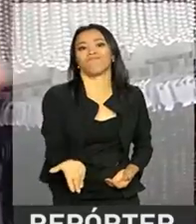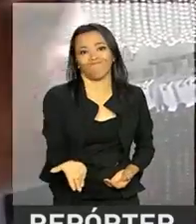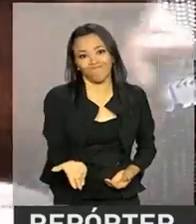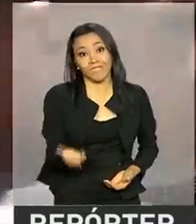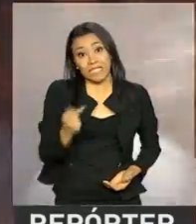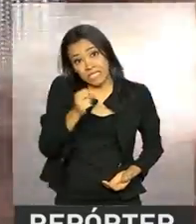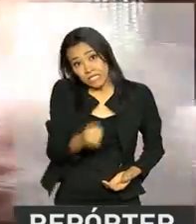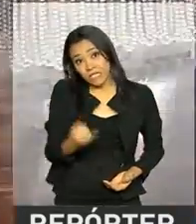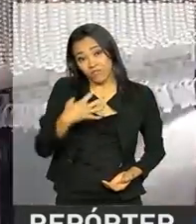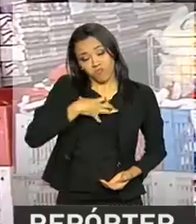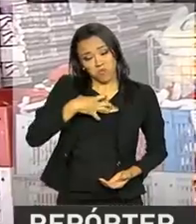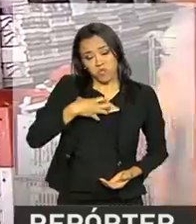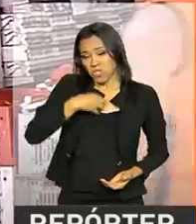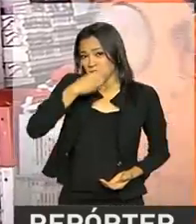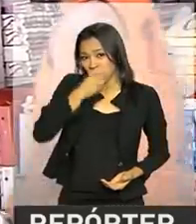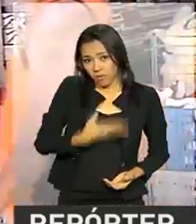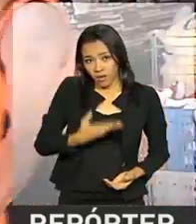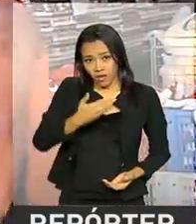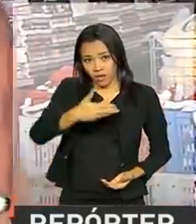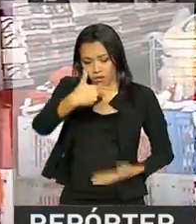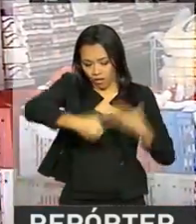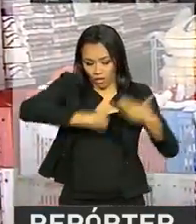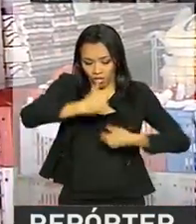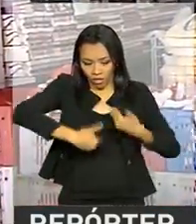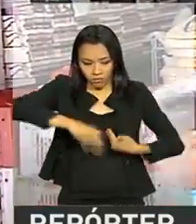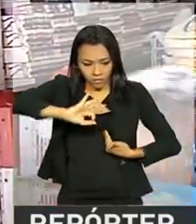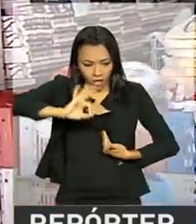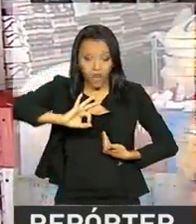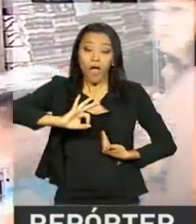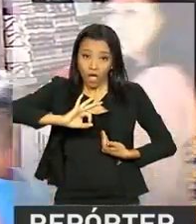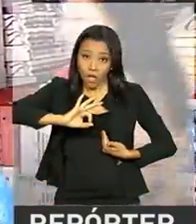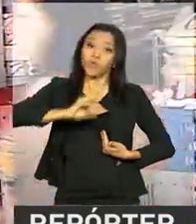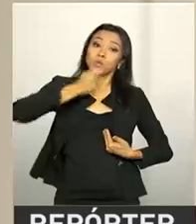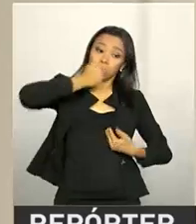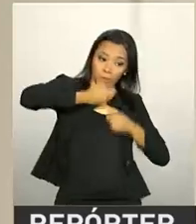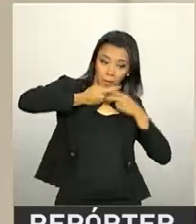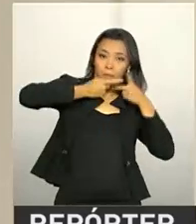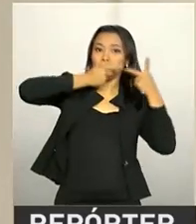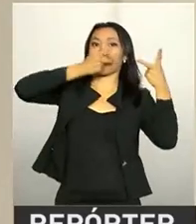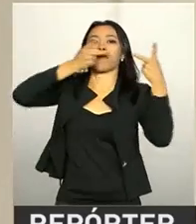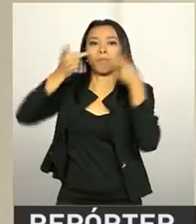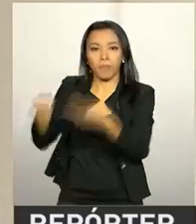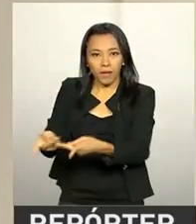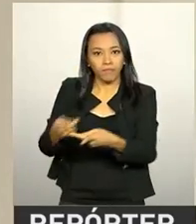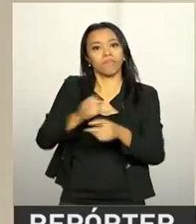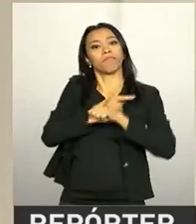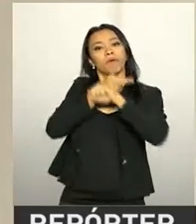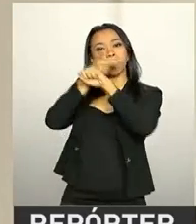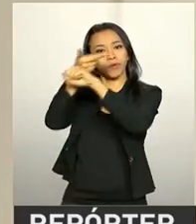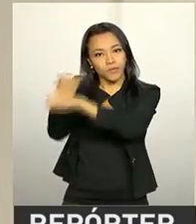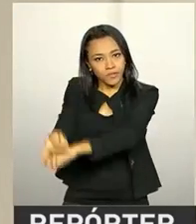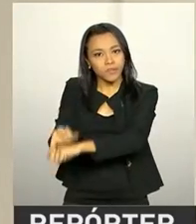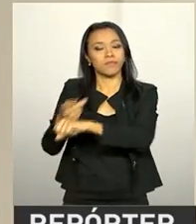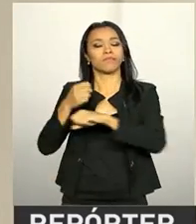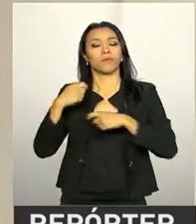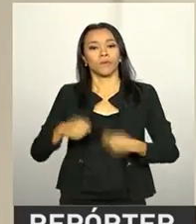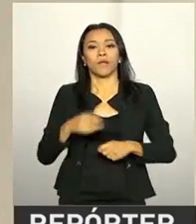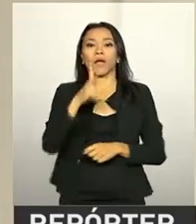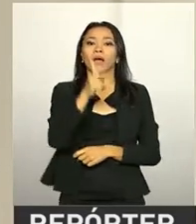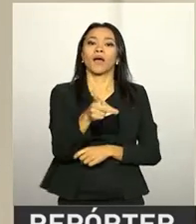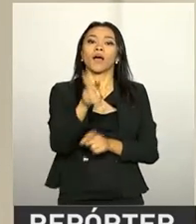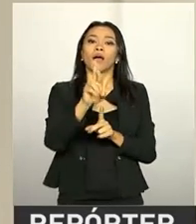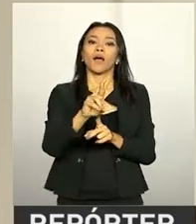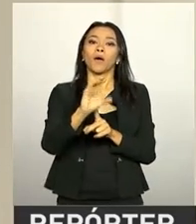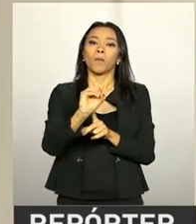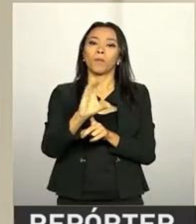cliente ainda não se sentir bem atendido pelo estabelecimento tem a quem recorrer pode procurar órgãos de proteção Defesa do Consumidor como